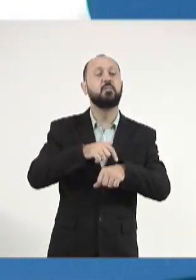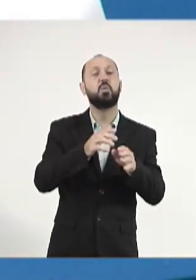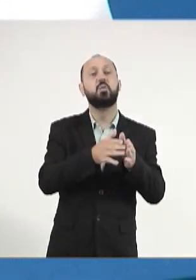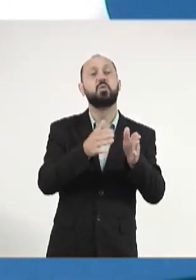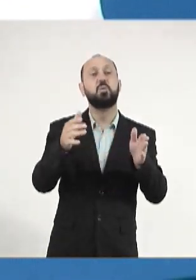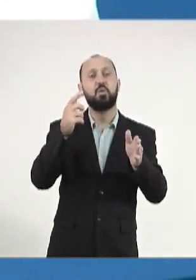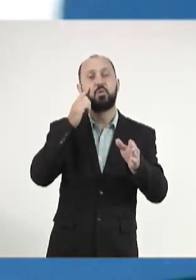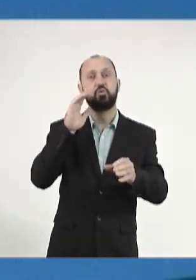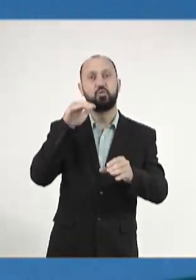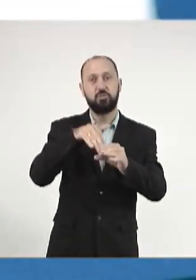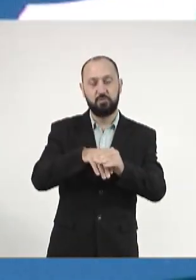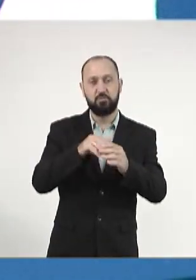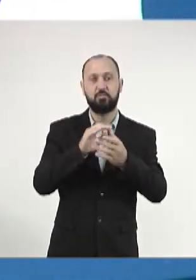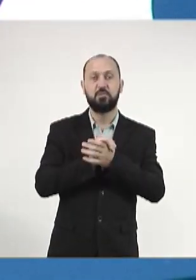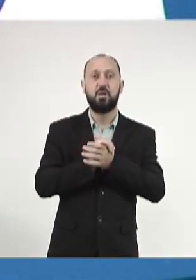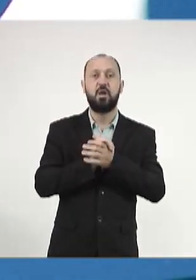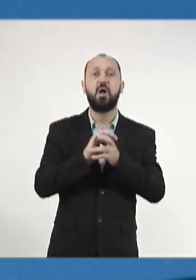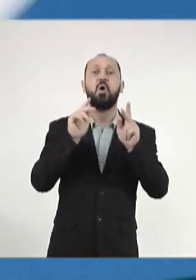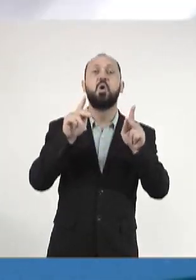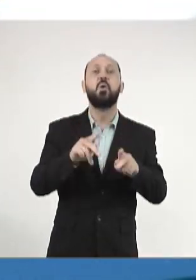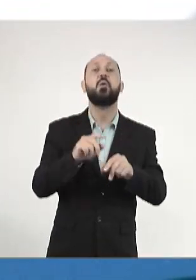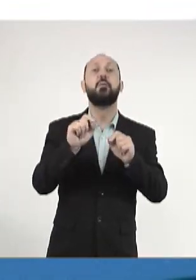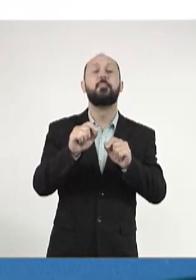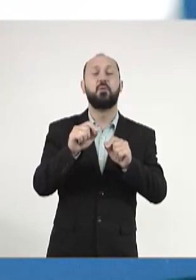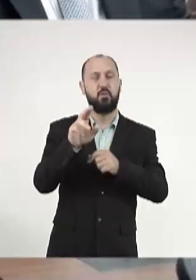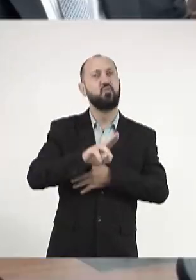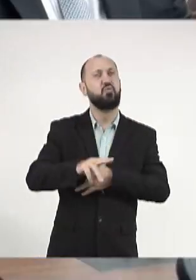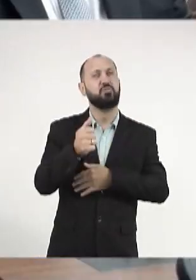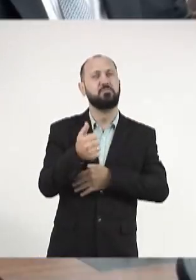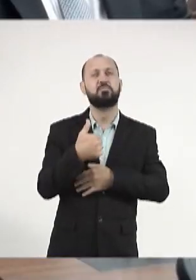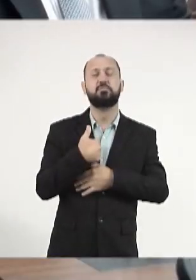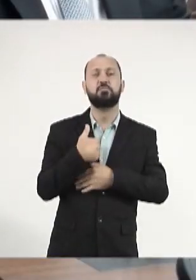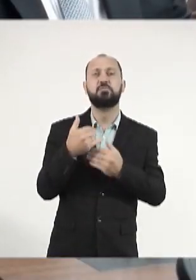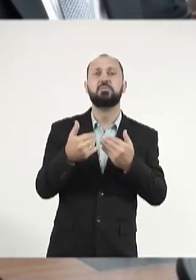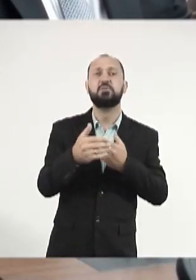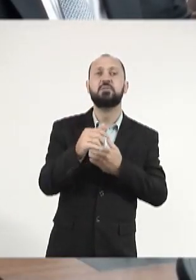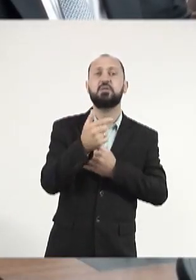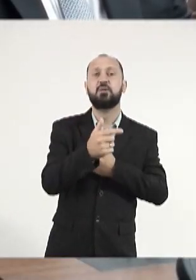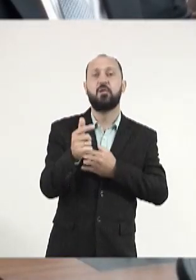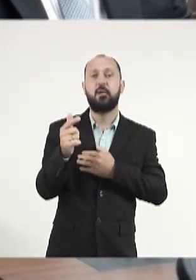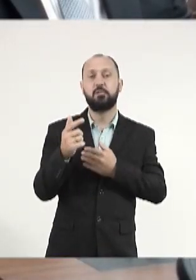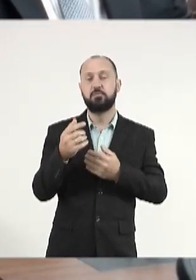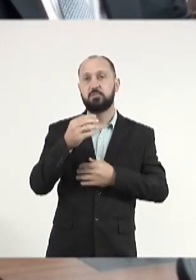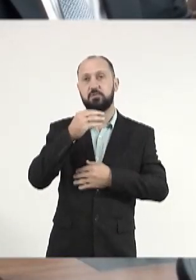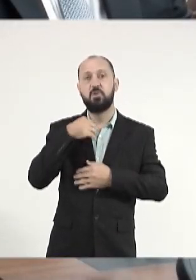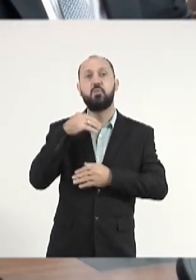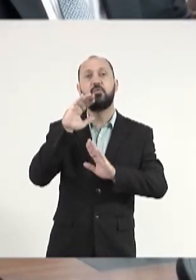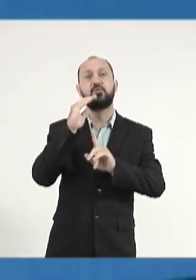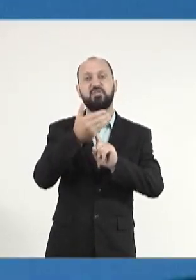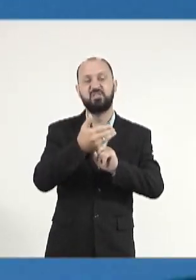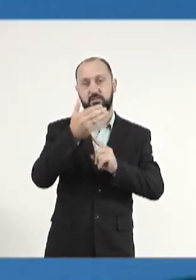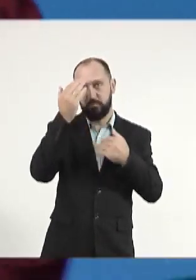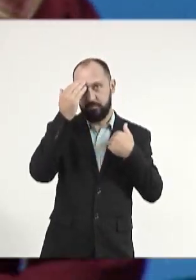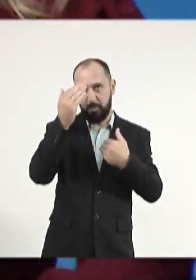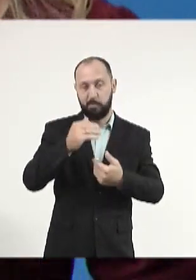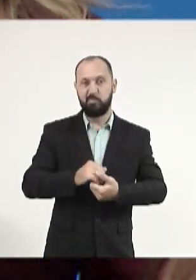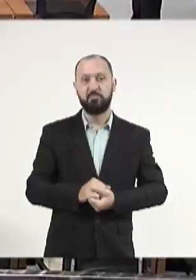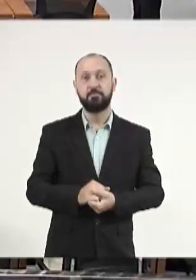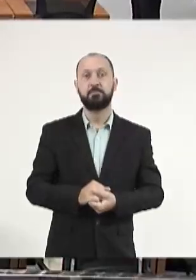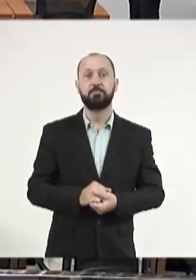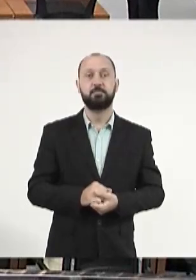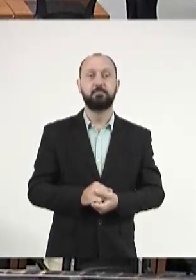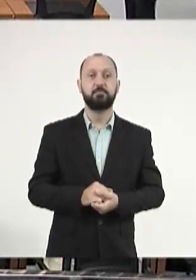época eleitoral, aí os povos originários, eles servem. Fora disso, eles são invisíveis. Obrigado, presidente.